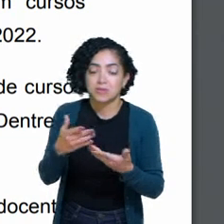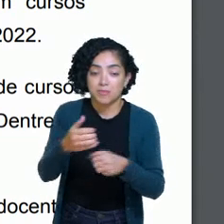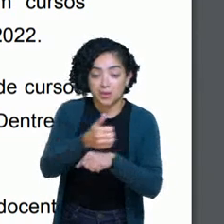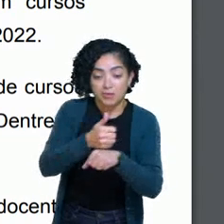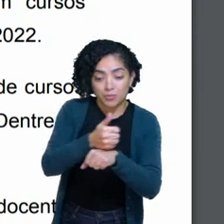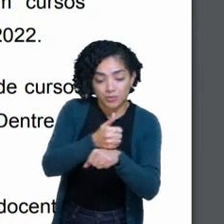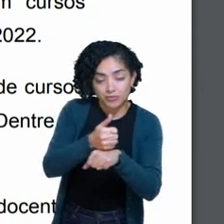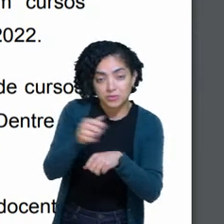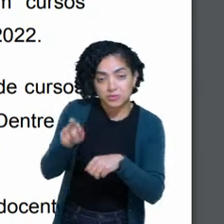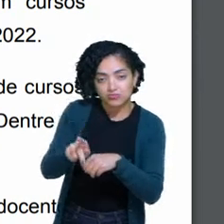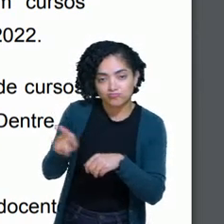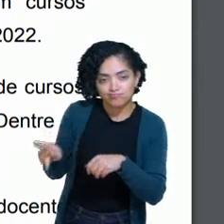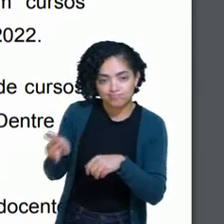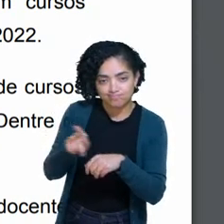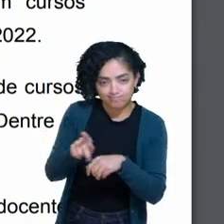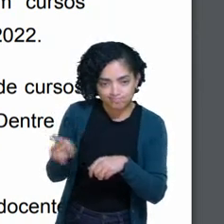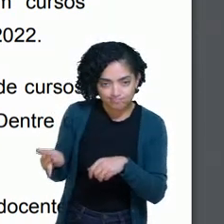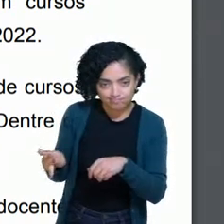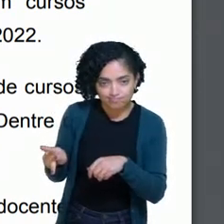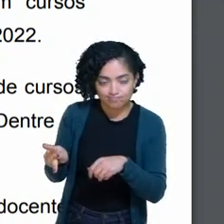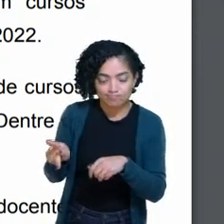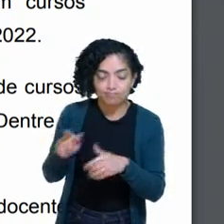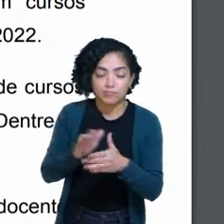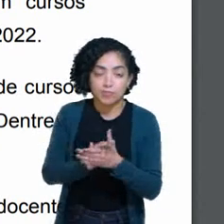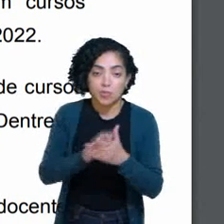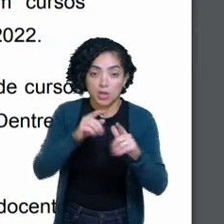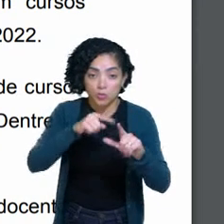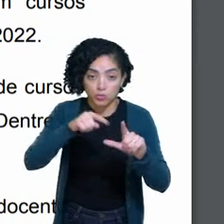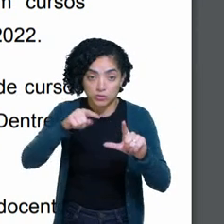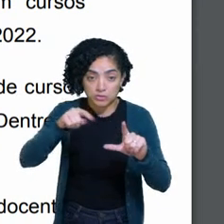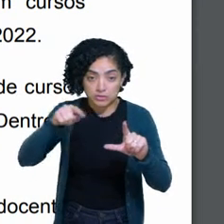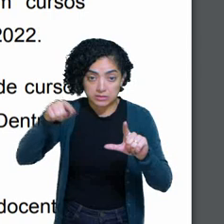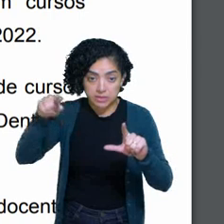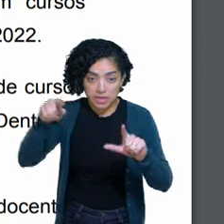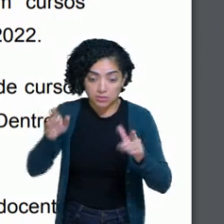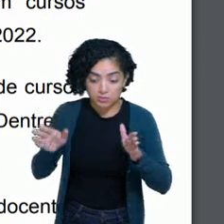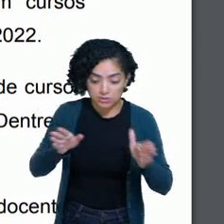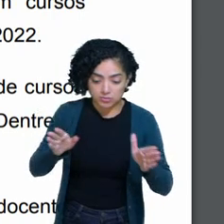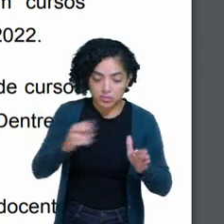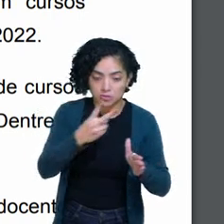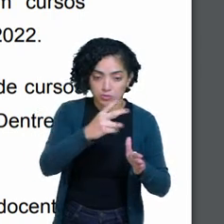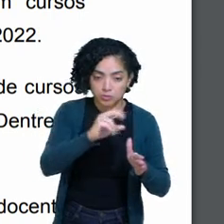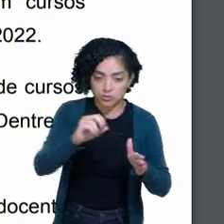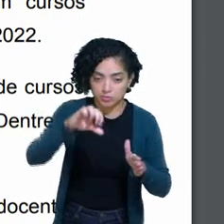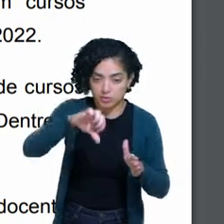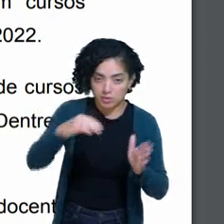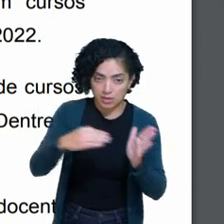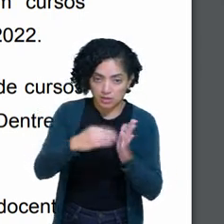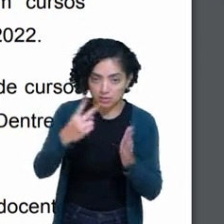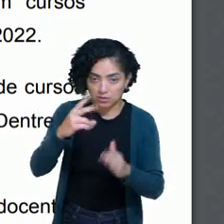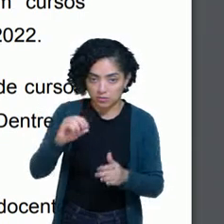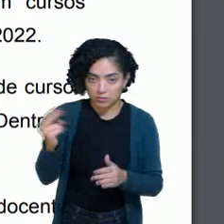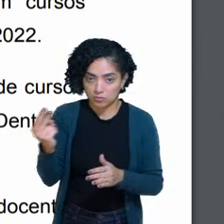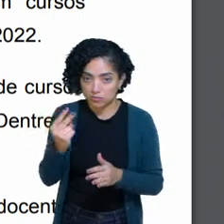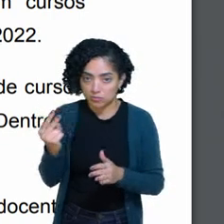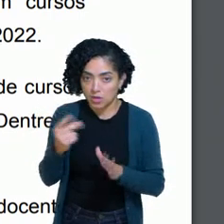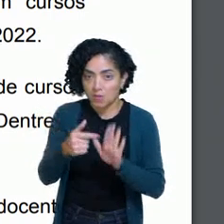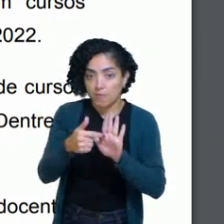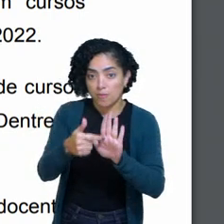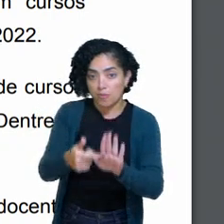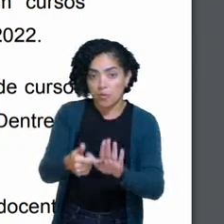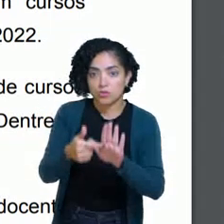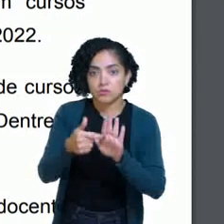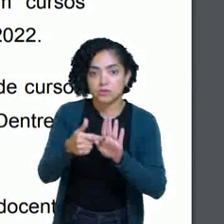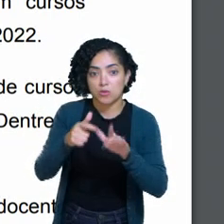embora os dados do censo da educação superior no período de 2009 a 22 evidenciam